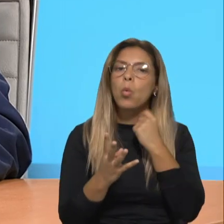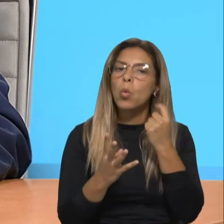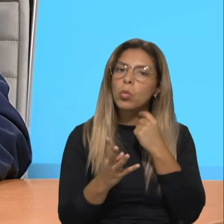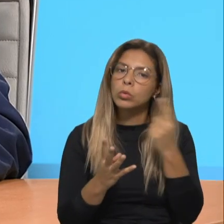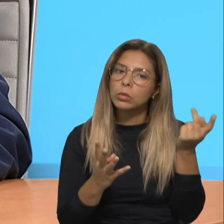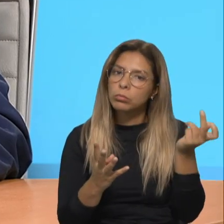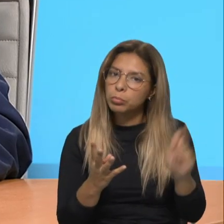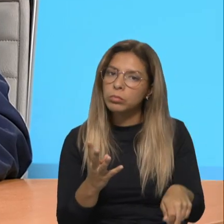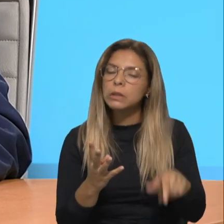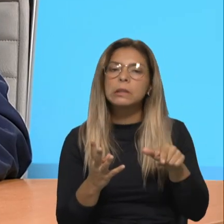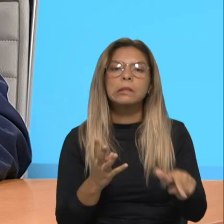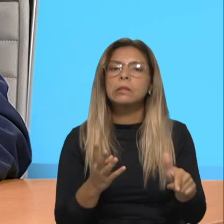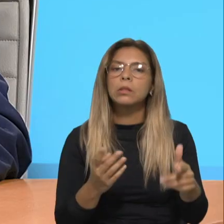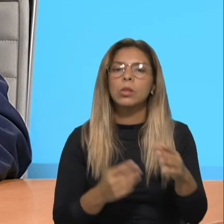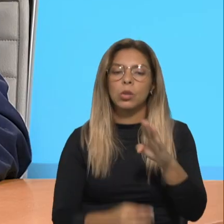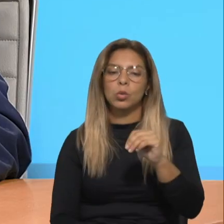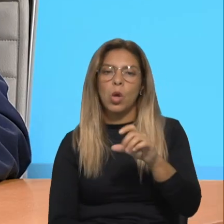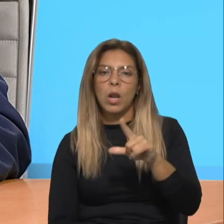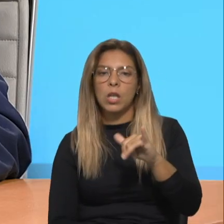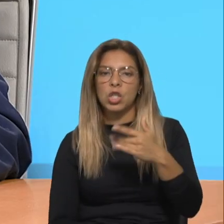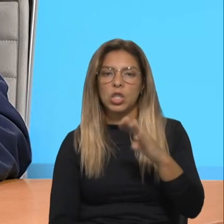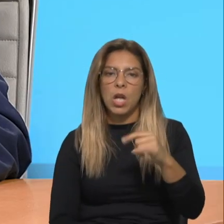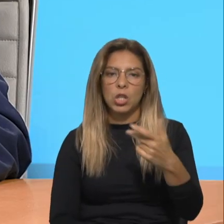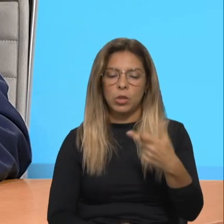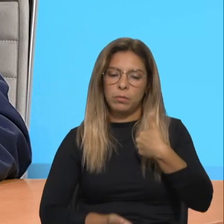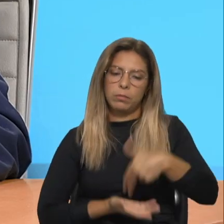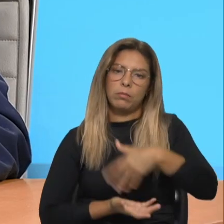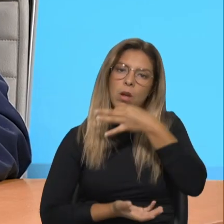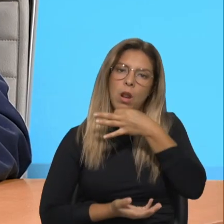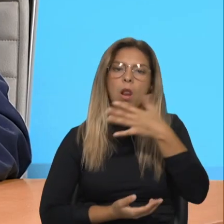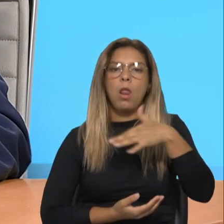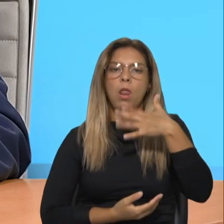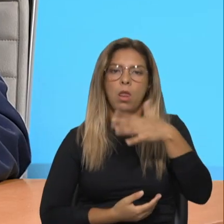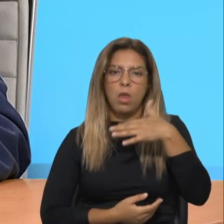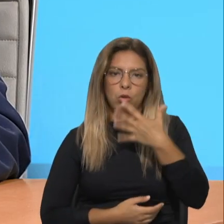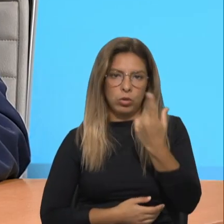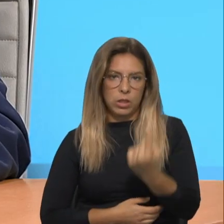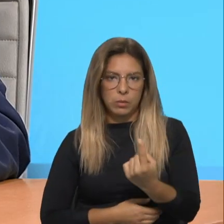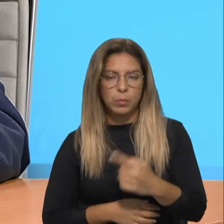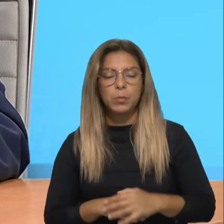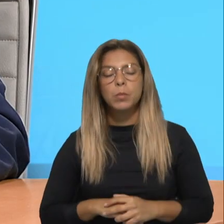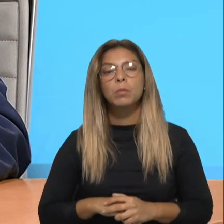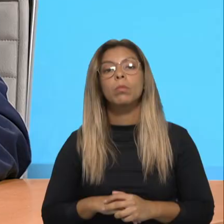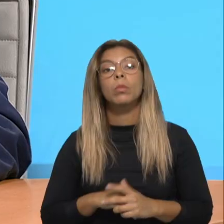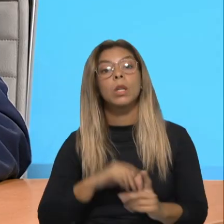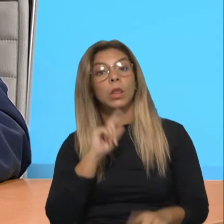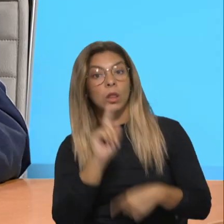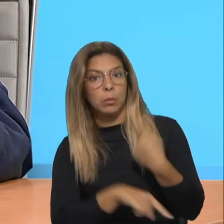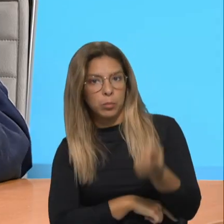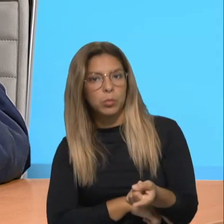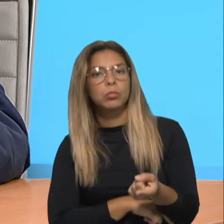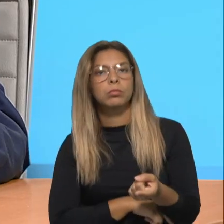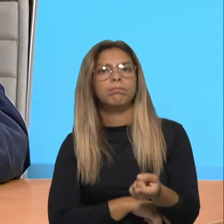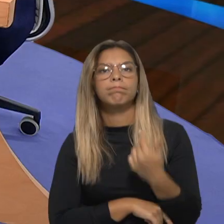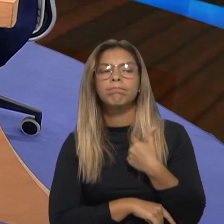que foi a vertente dos salmistas. Mas, na verdade, depois, logo do primeiro curso, sentiu-se apesar de não